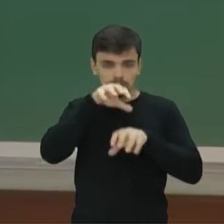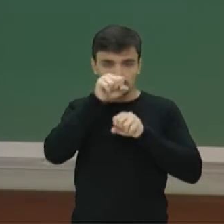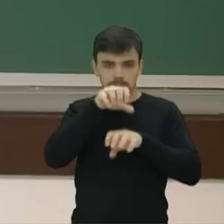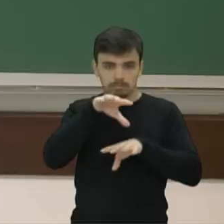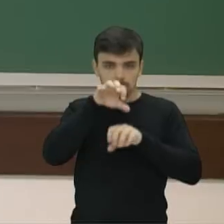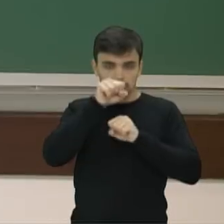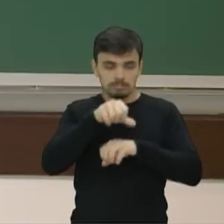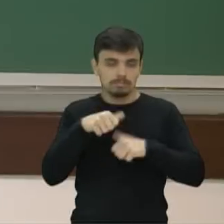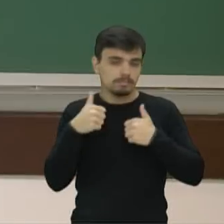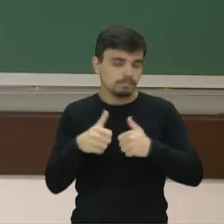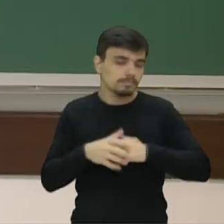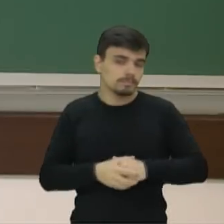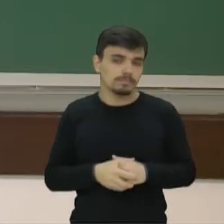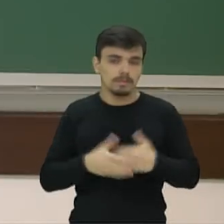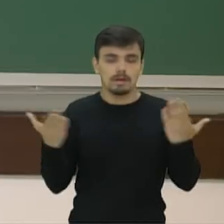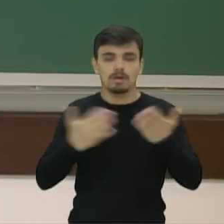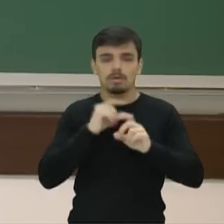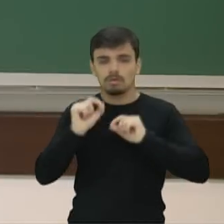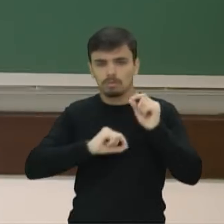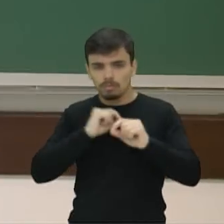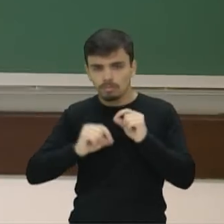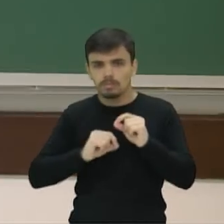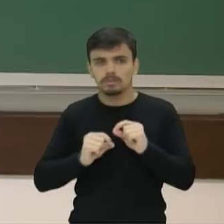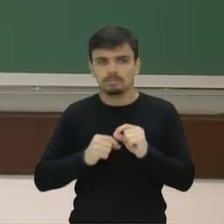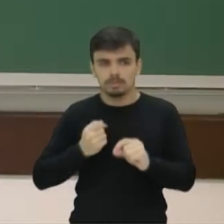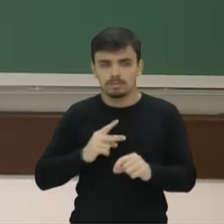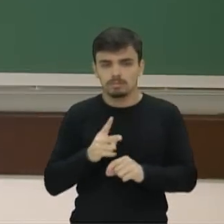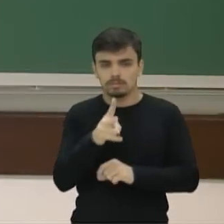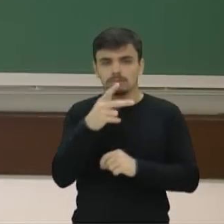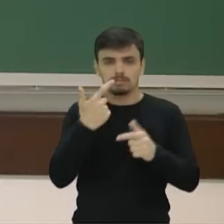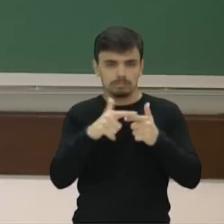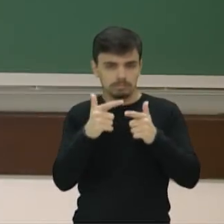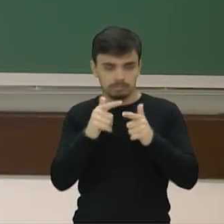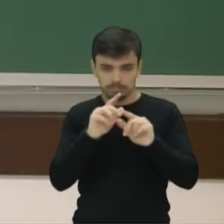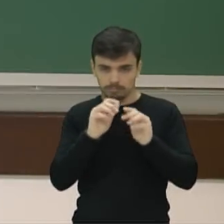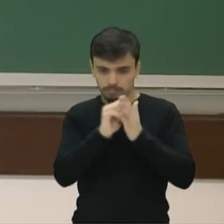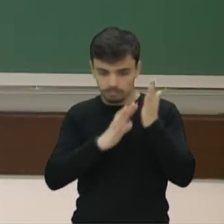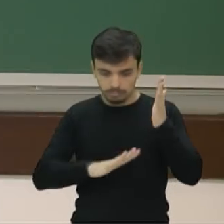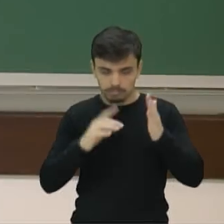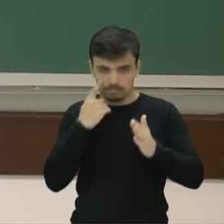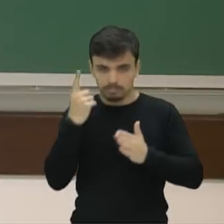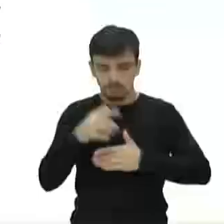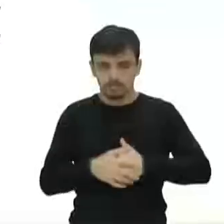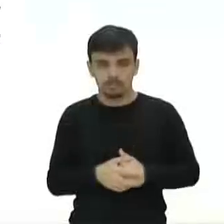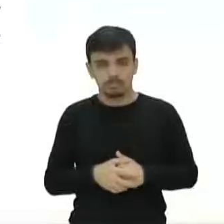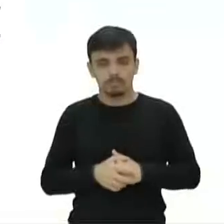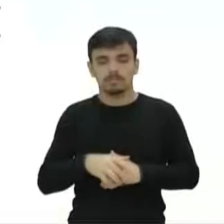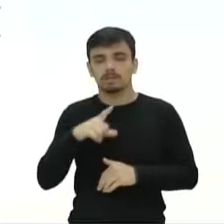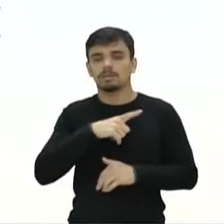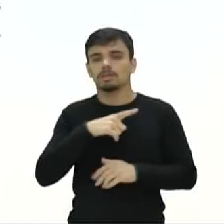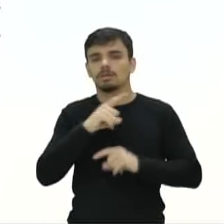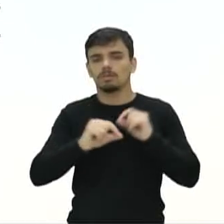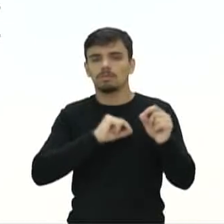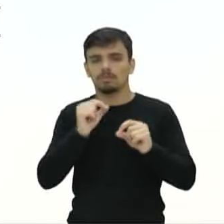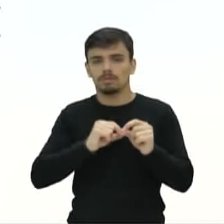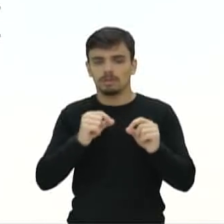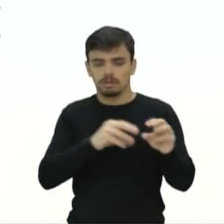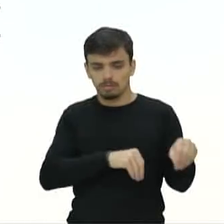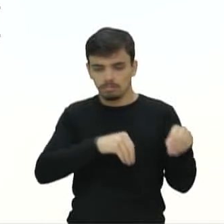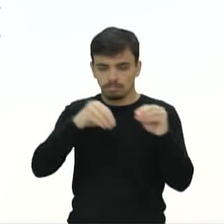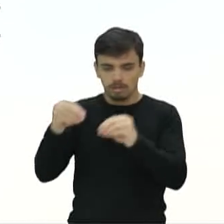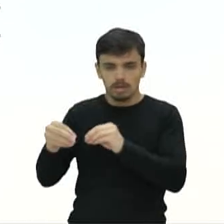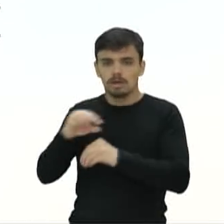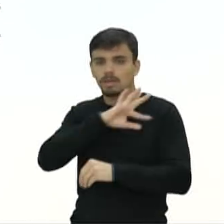respiratórios. Agora, para a gente seguindo aqui com a nossa aula, ó, nós temos ali o tráfico de animais silvestres,